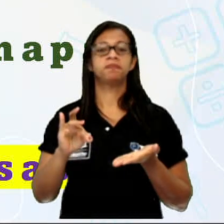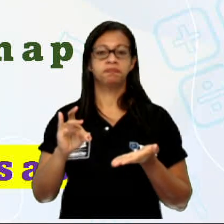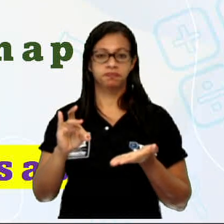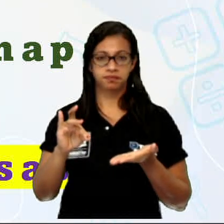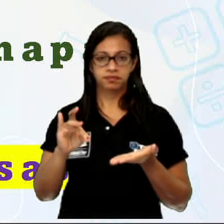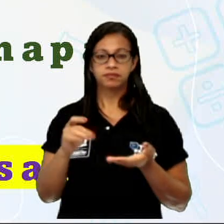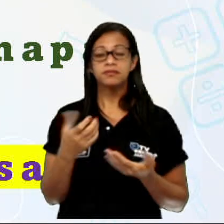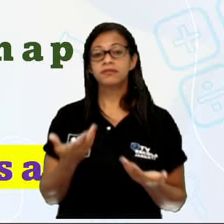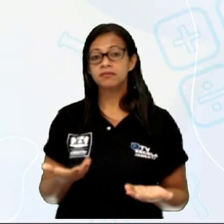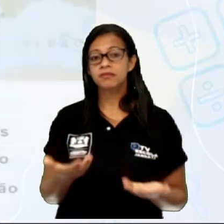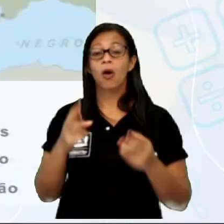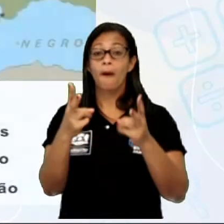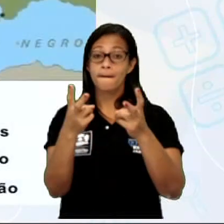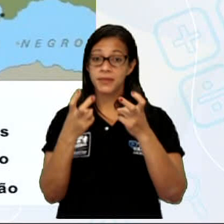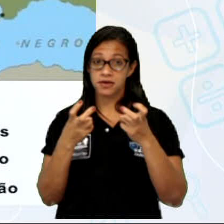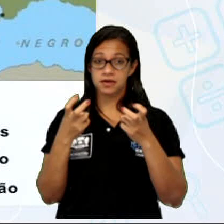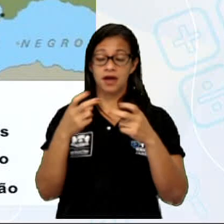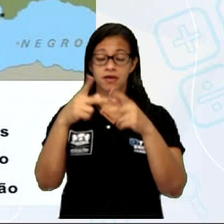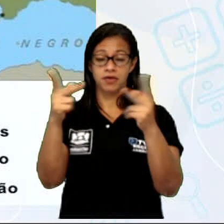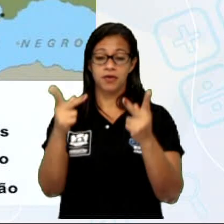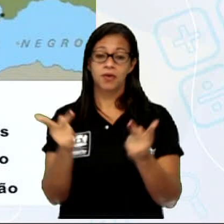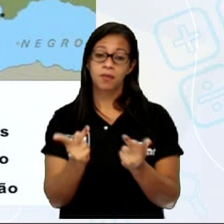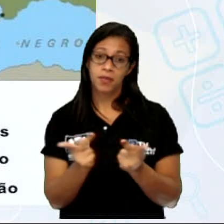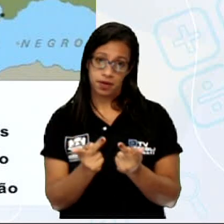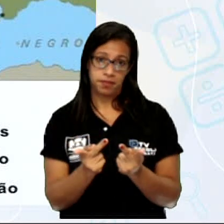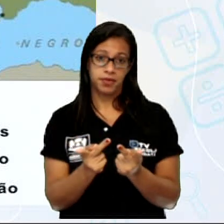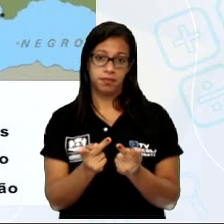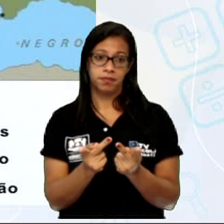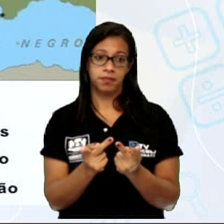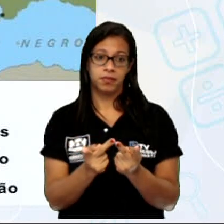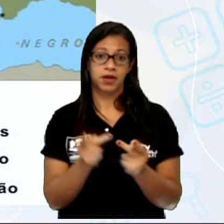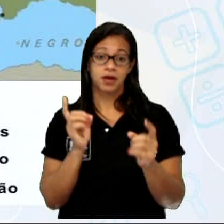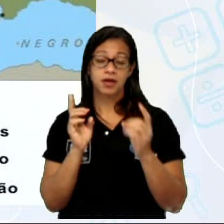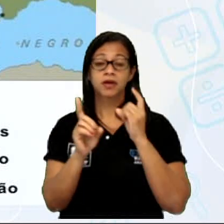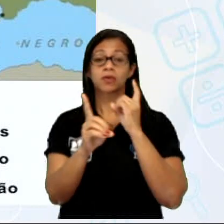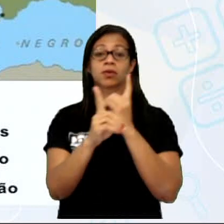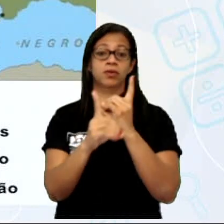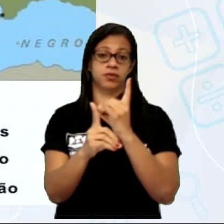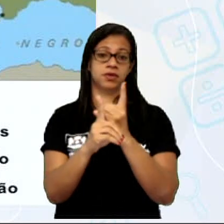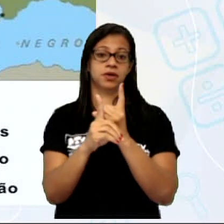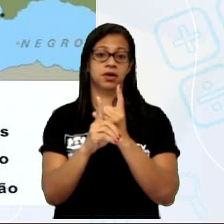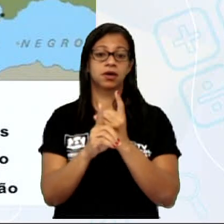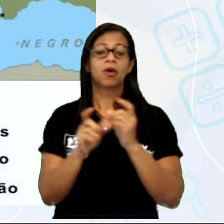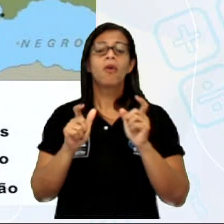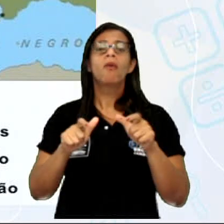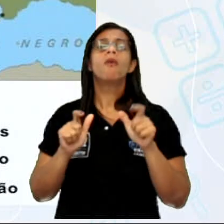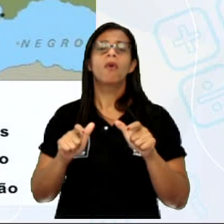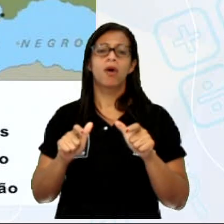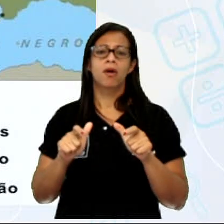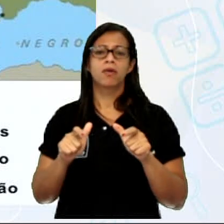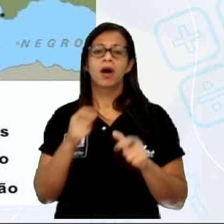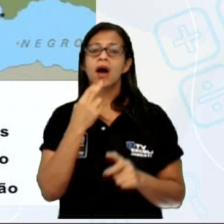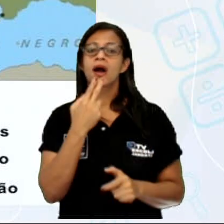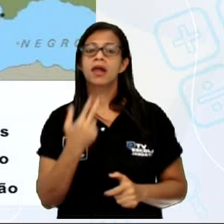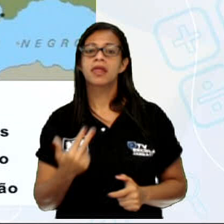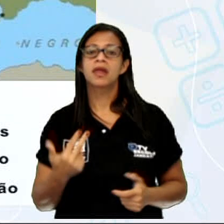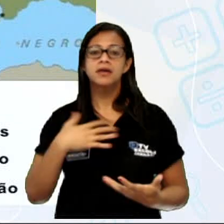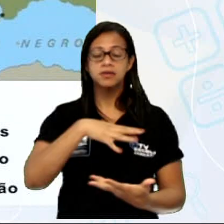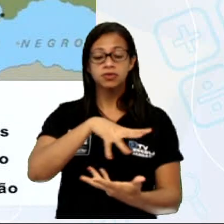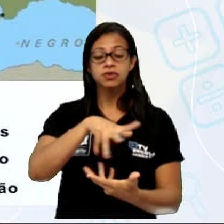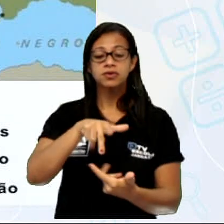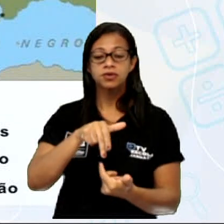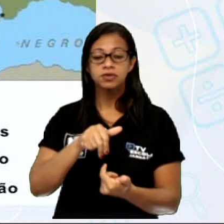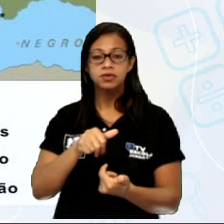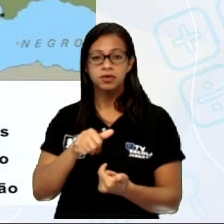e identifique quais nações foram essas. Fácil, não? Quais nações foram essas? Você vai observar o